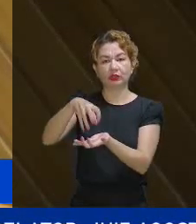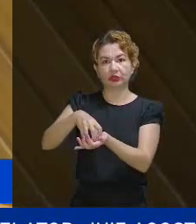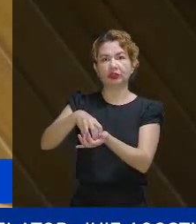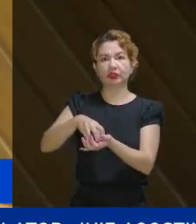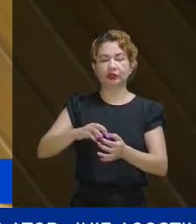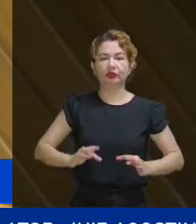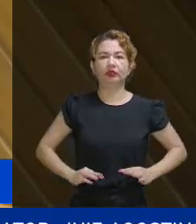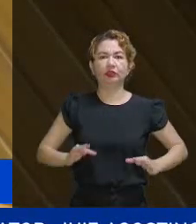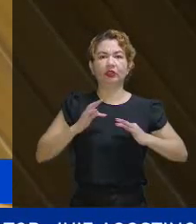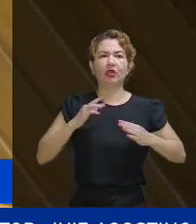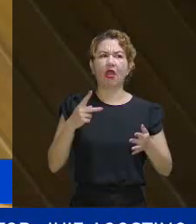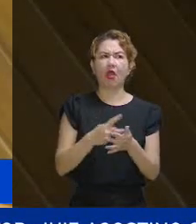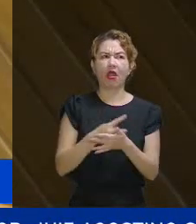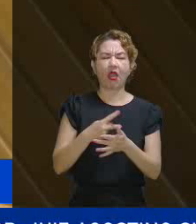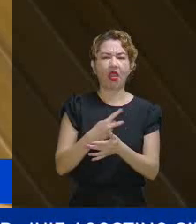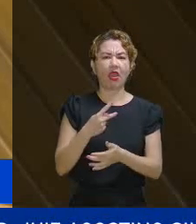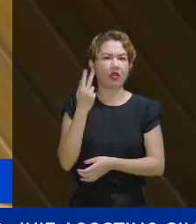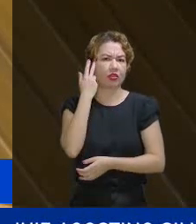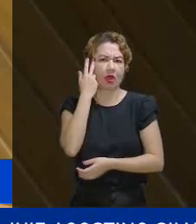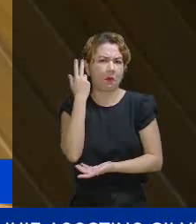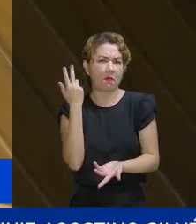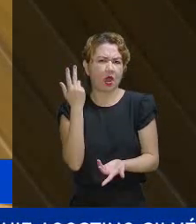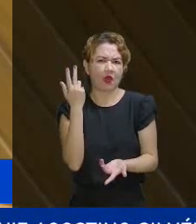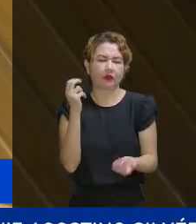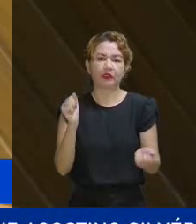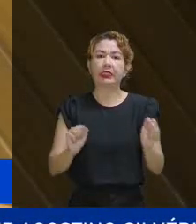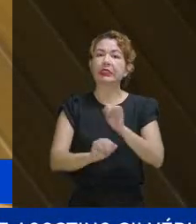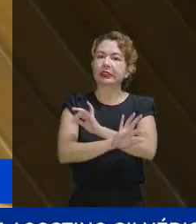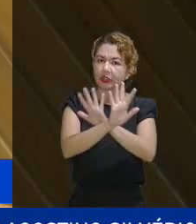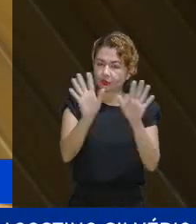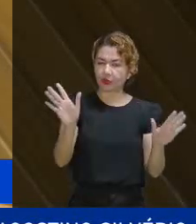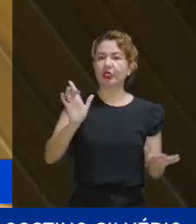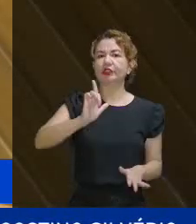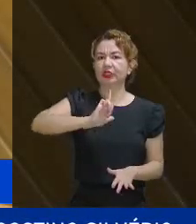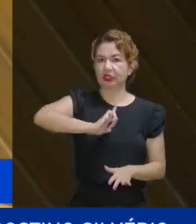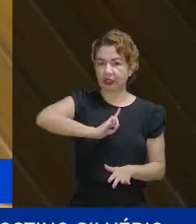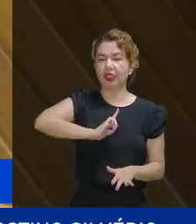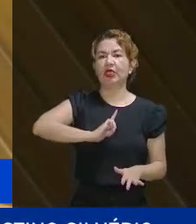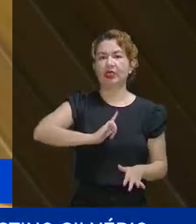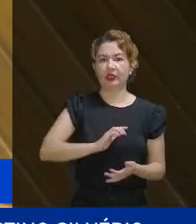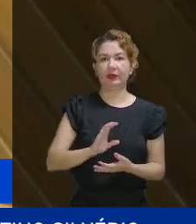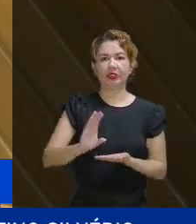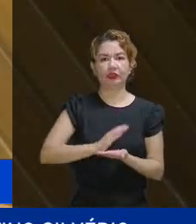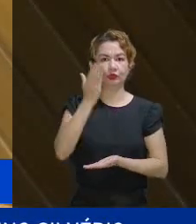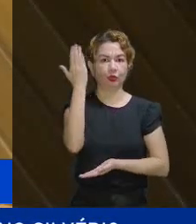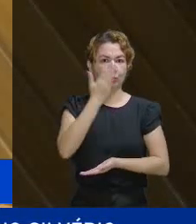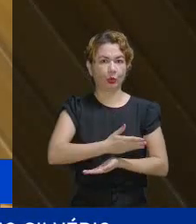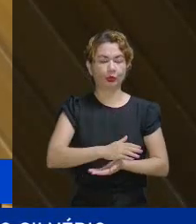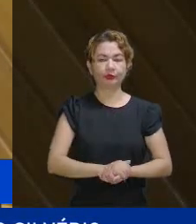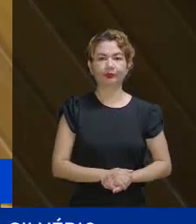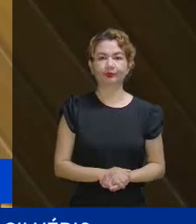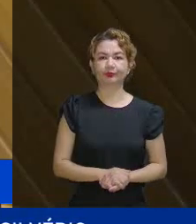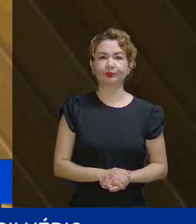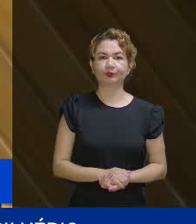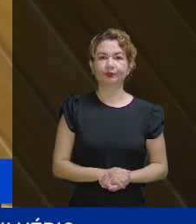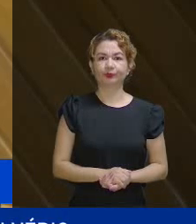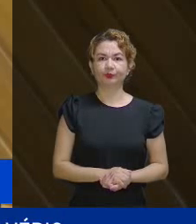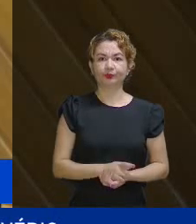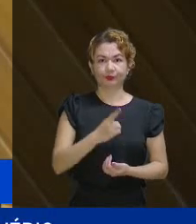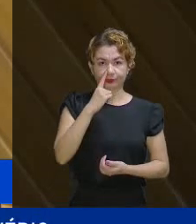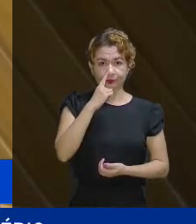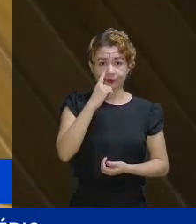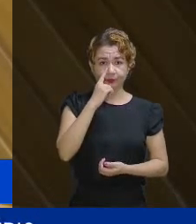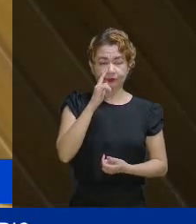de erro material, sem impacto na transparência da prestação de contas. Sobre a